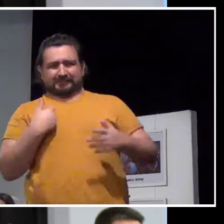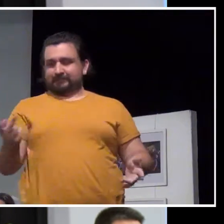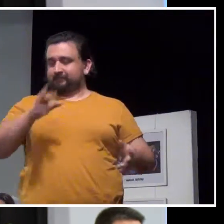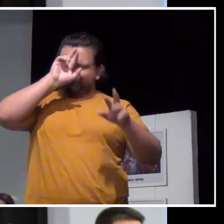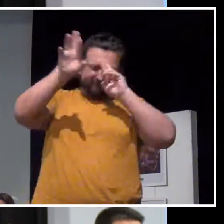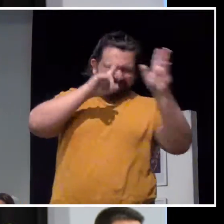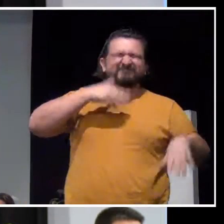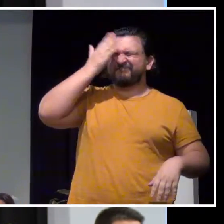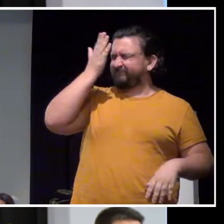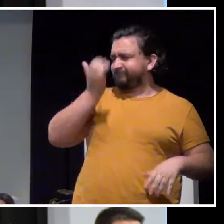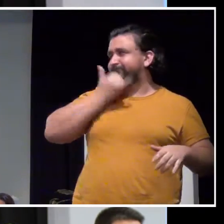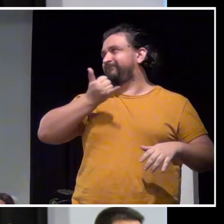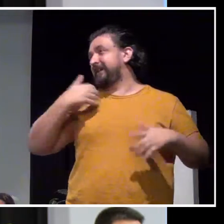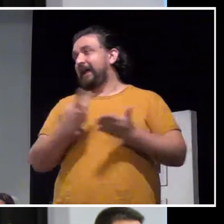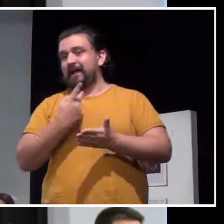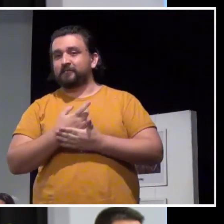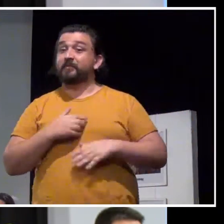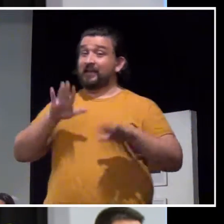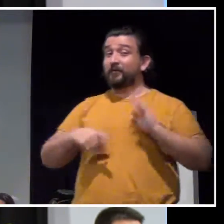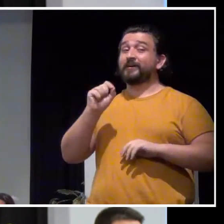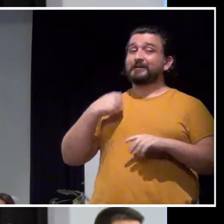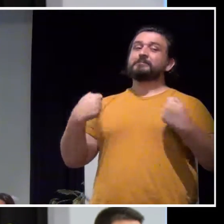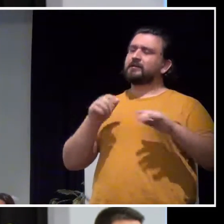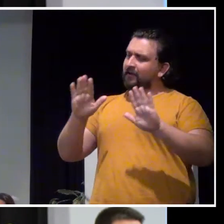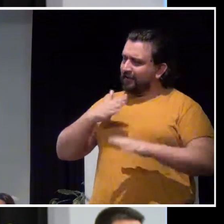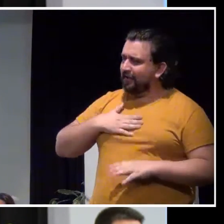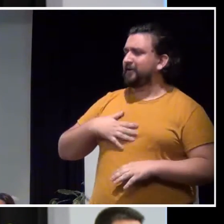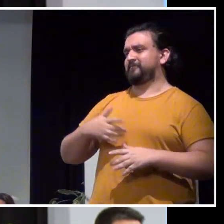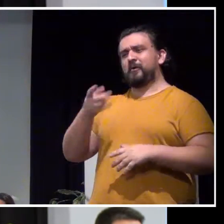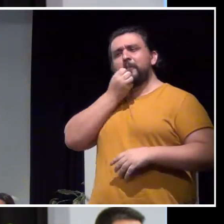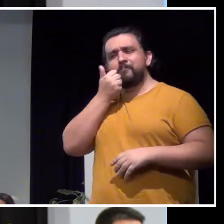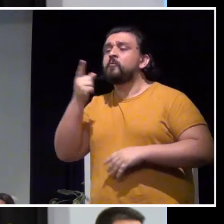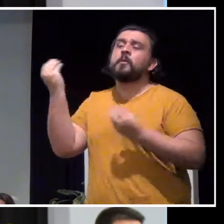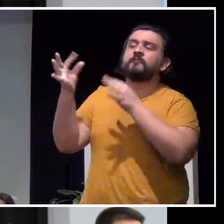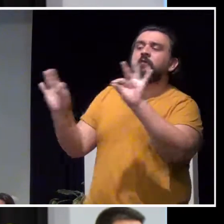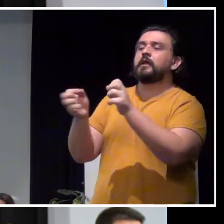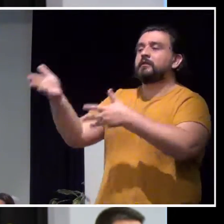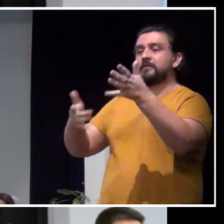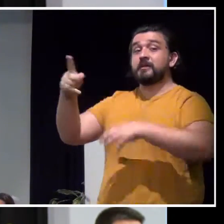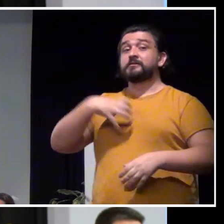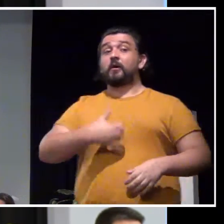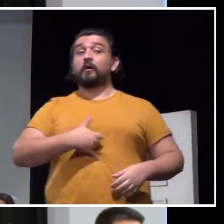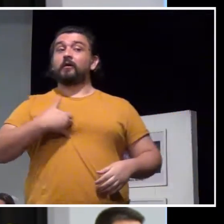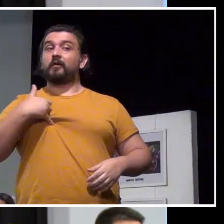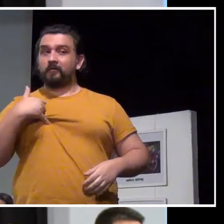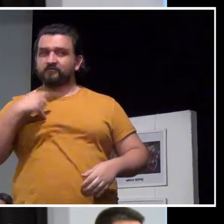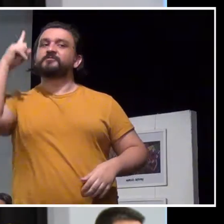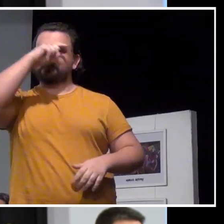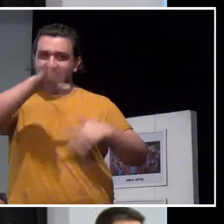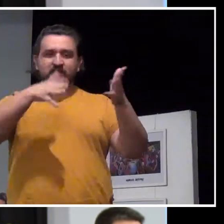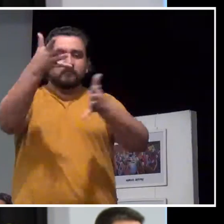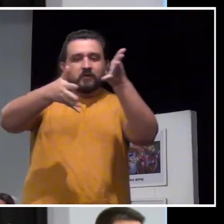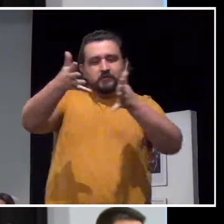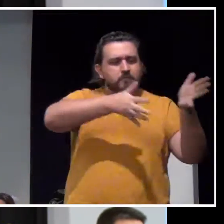professor, eu vou ficar tímido, eu vou fazer tudo errado. Então, tem um processo também de encorajamento, de se sentir orgulhoso de criar o